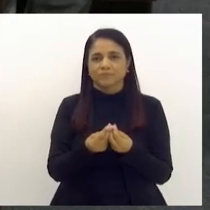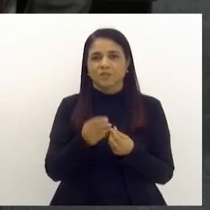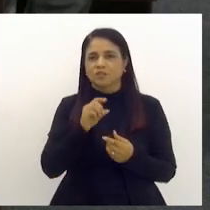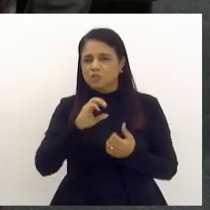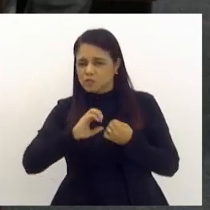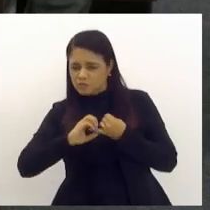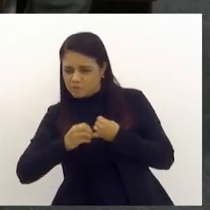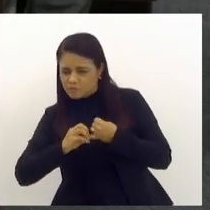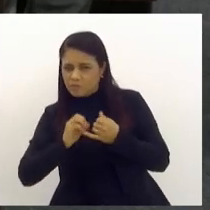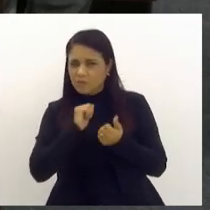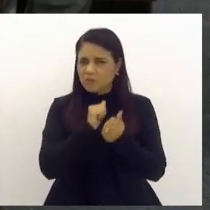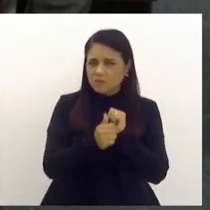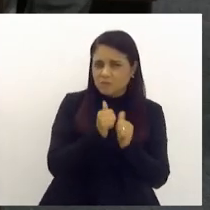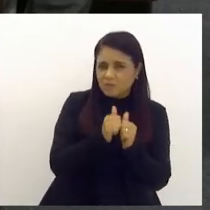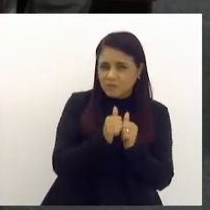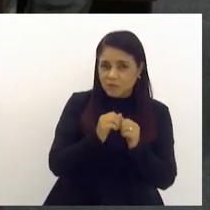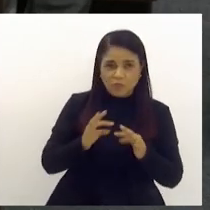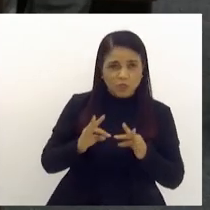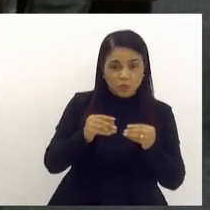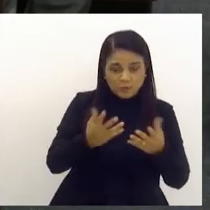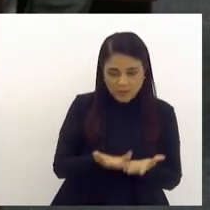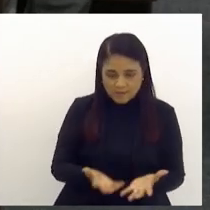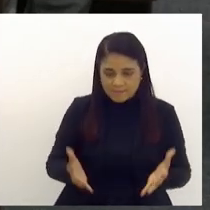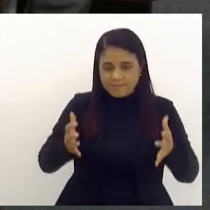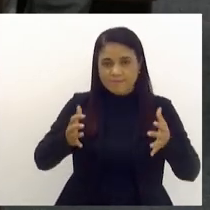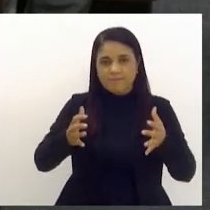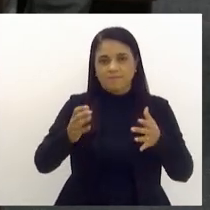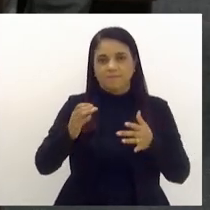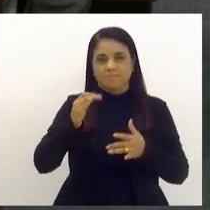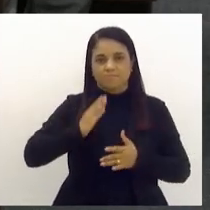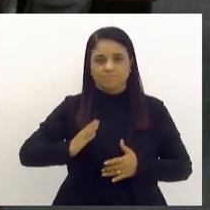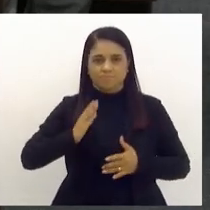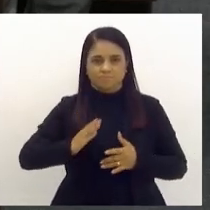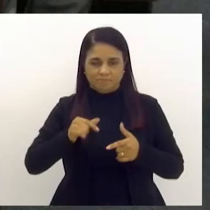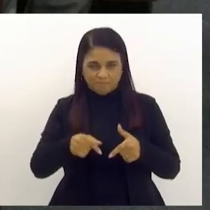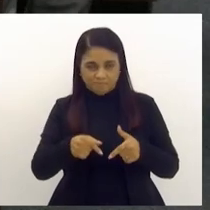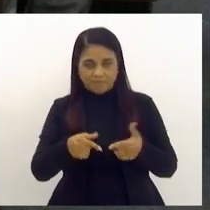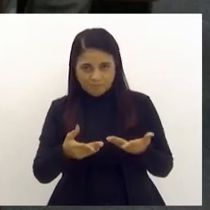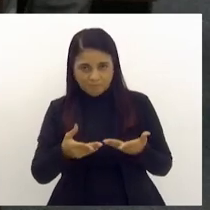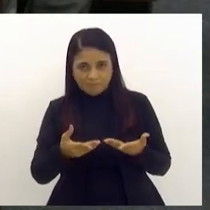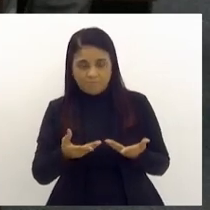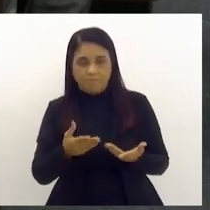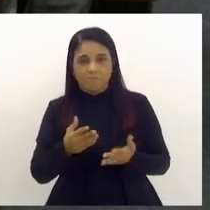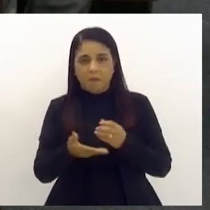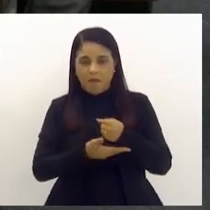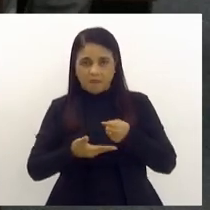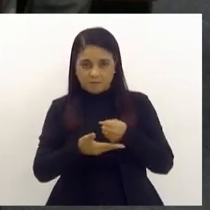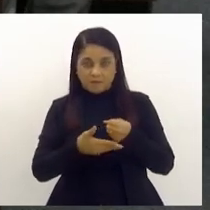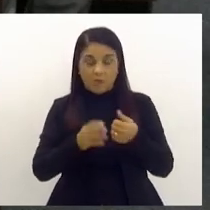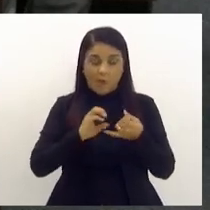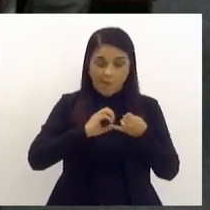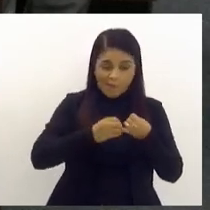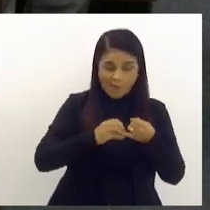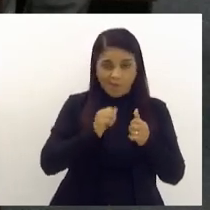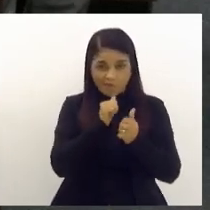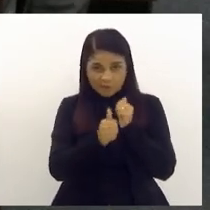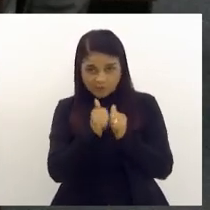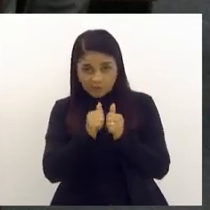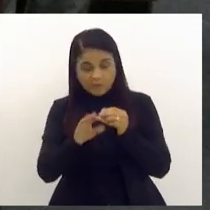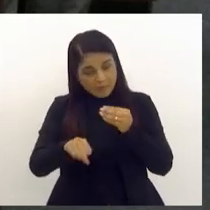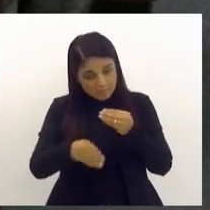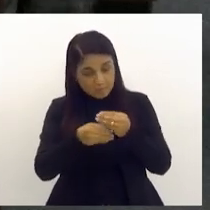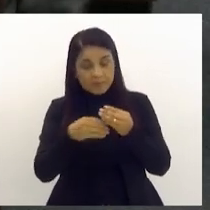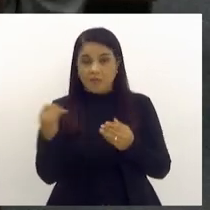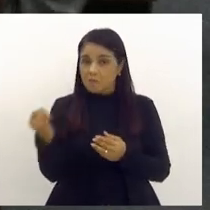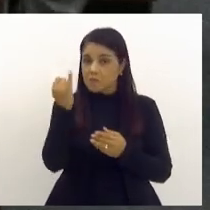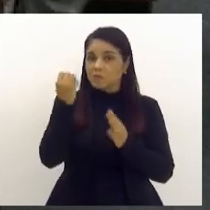arroz e o feijão e não toda a cesta básica. Embora o convênio seja arroz e feijão, mas eu queria dizer que essa emenda também é muito